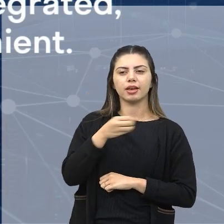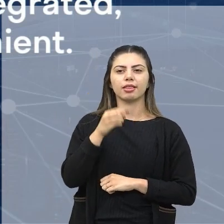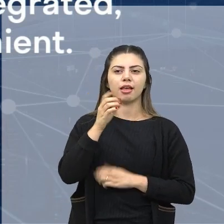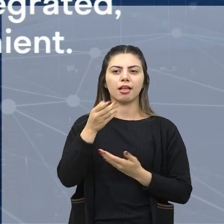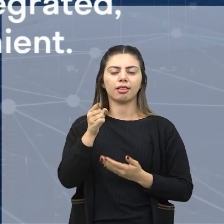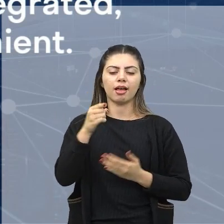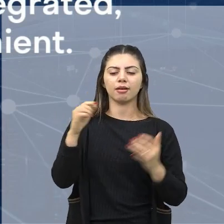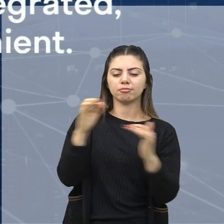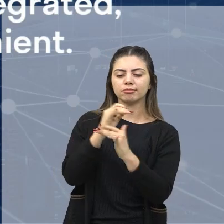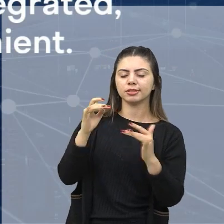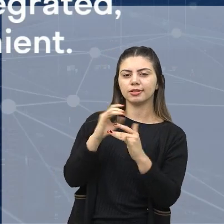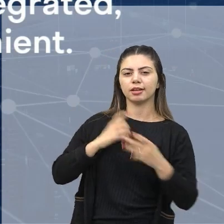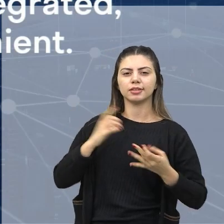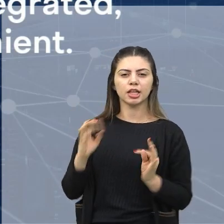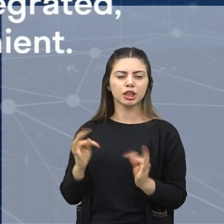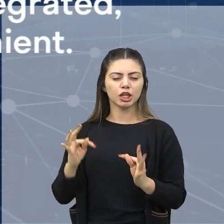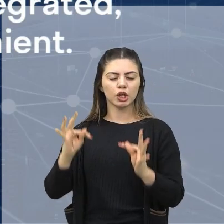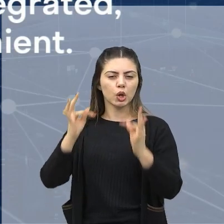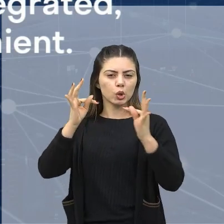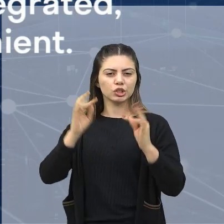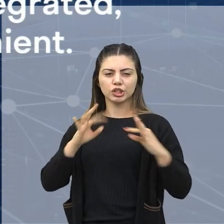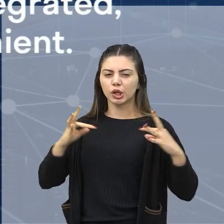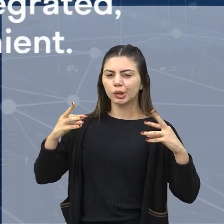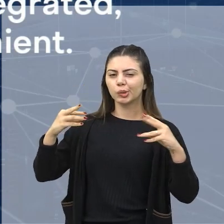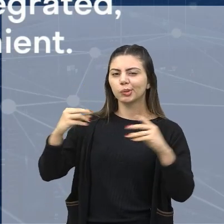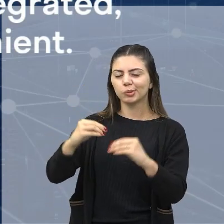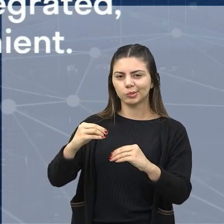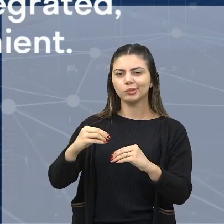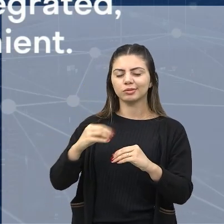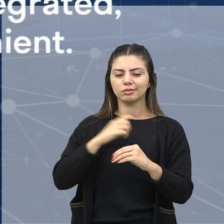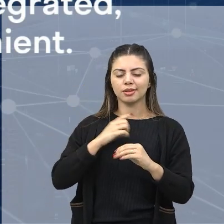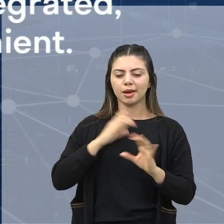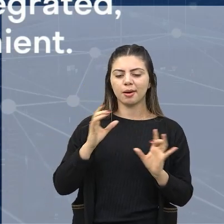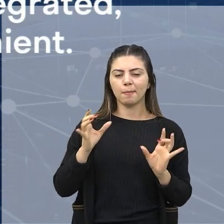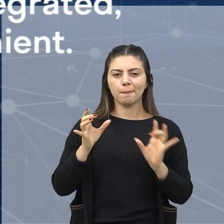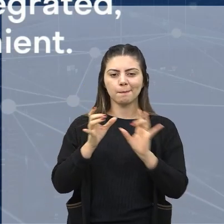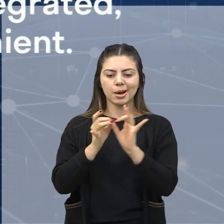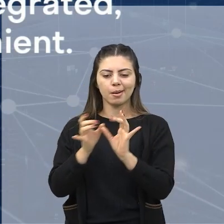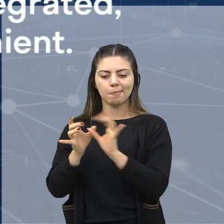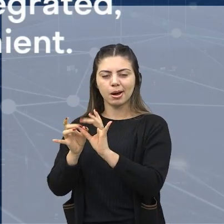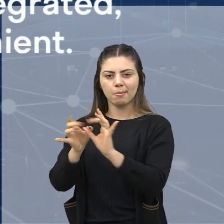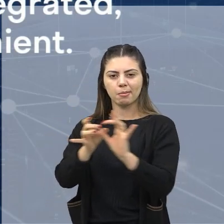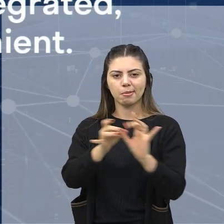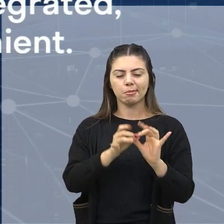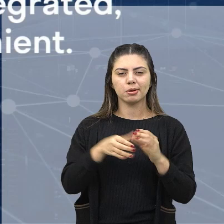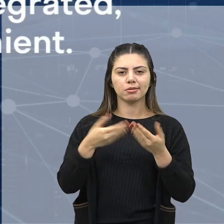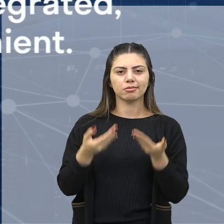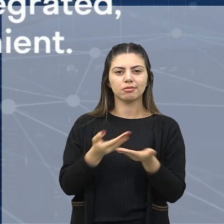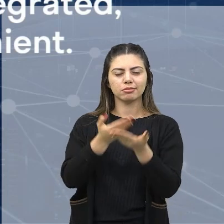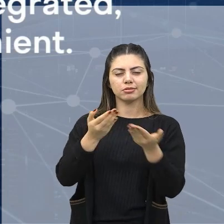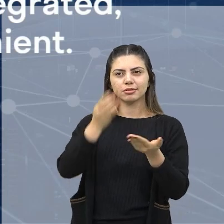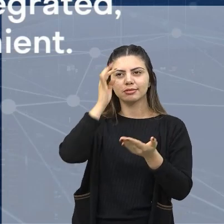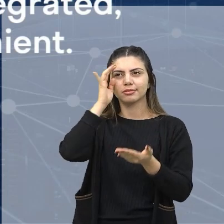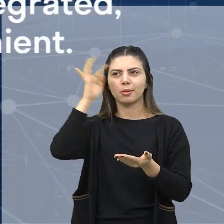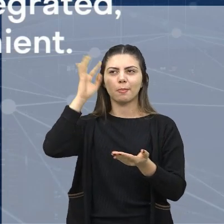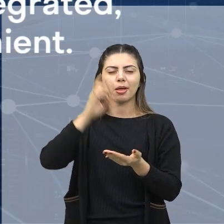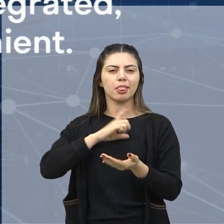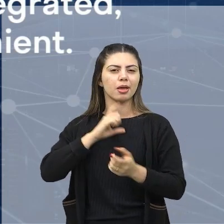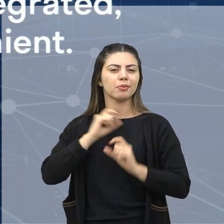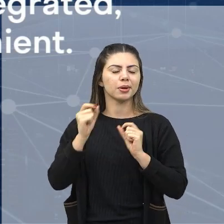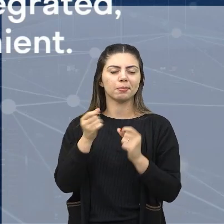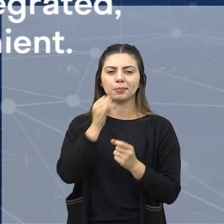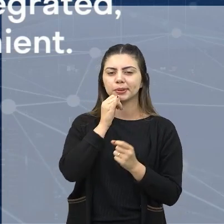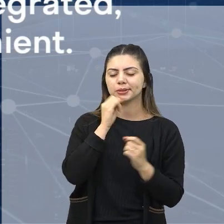inteligente onde tudo é o quê? Interconectado. Já pensou uma cidade onde tudo